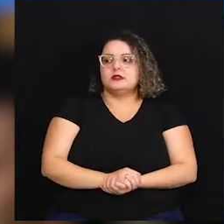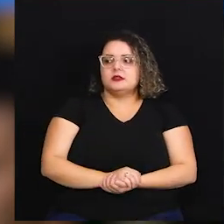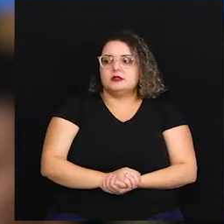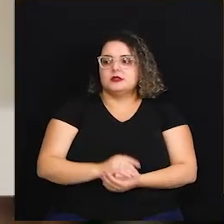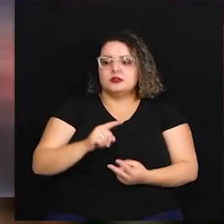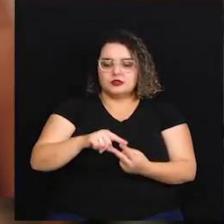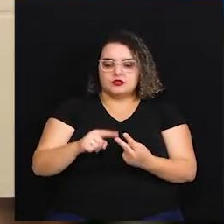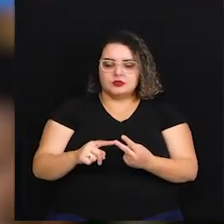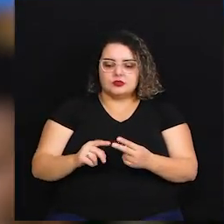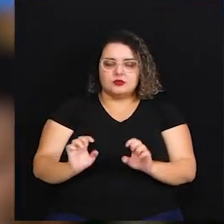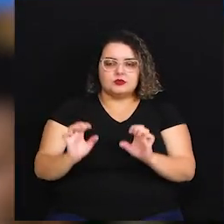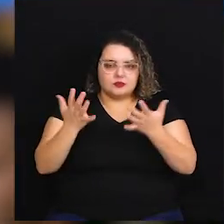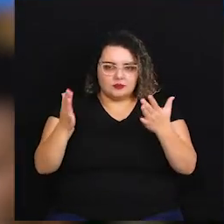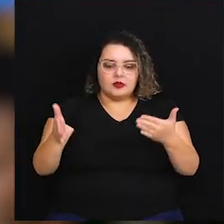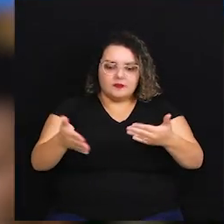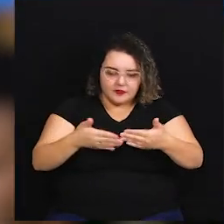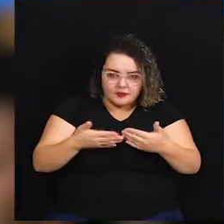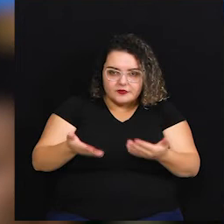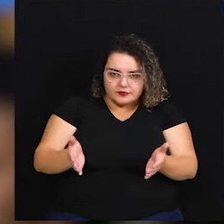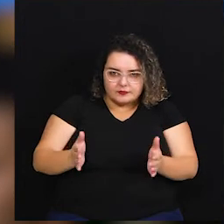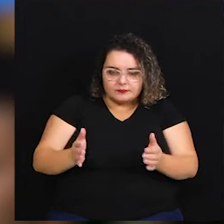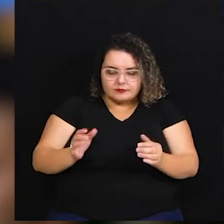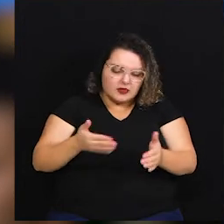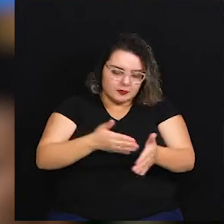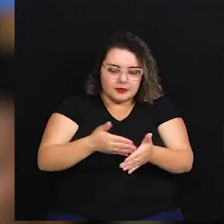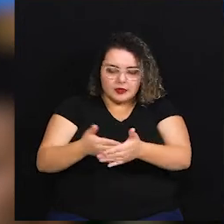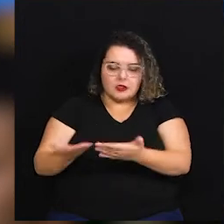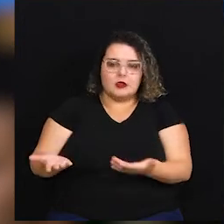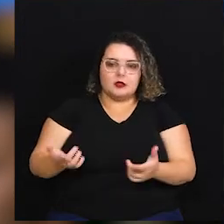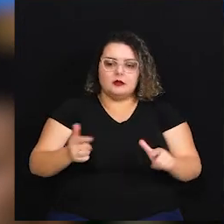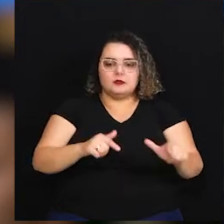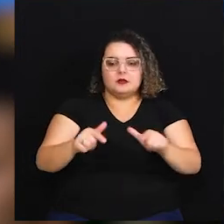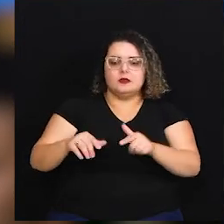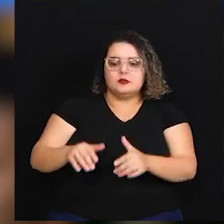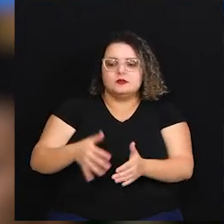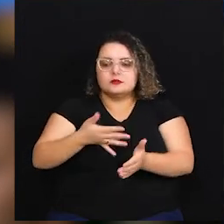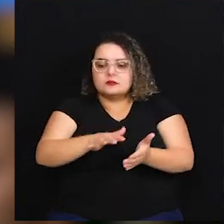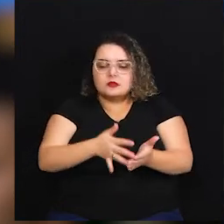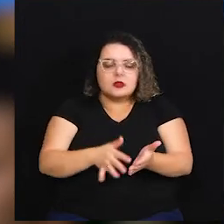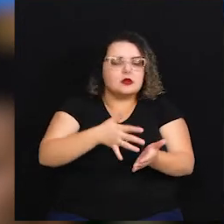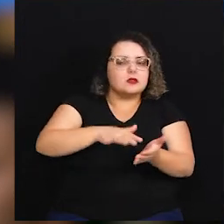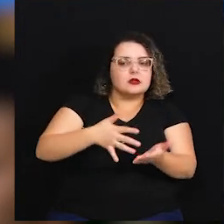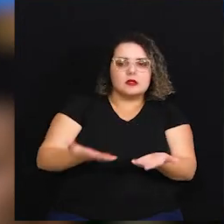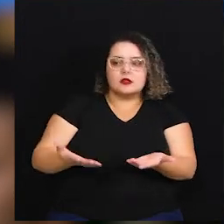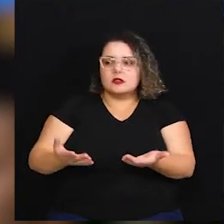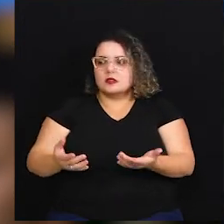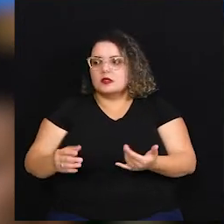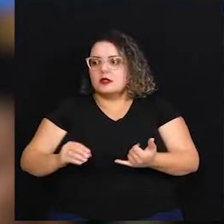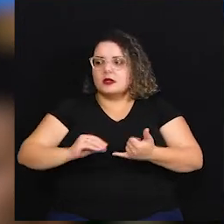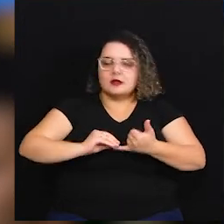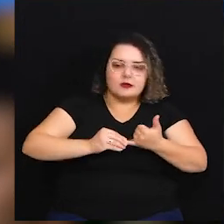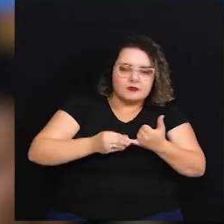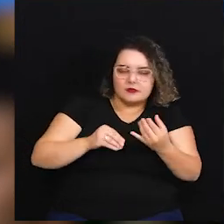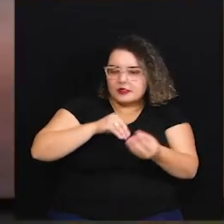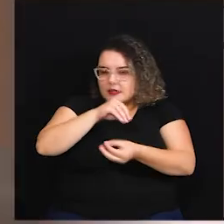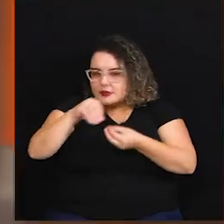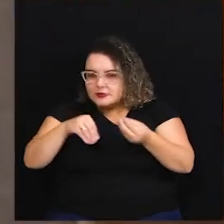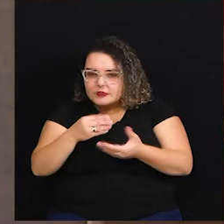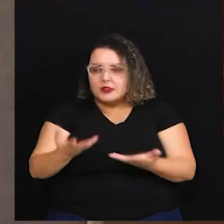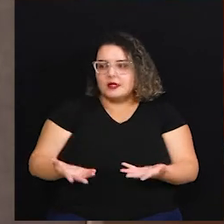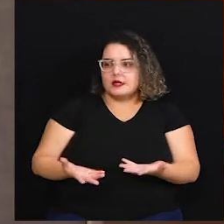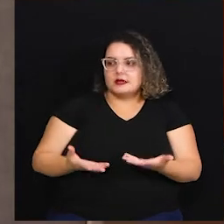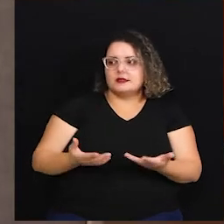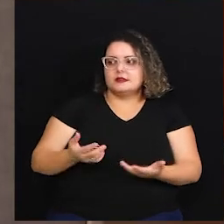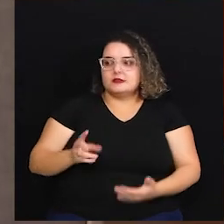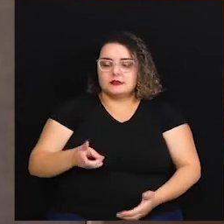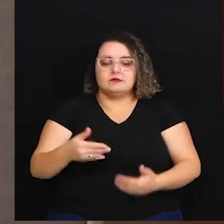Participei de 2 eventos fechados, que eu vou muito nessas feiras, né, nos sambas, aí coincidiu de feijoada,